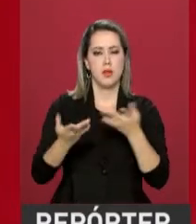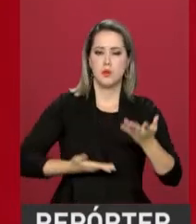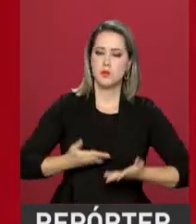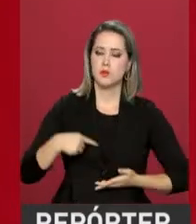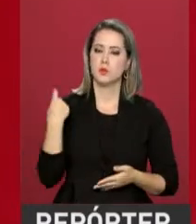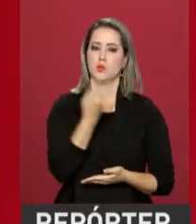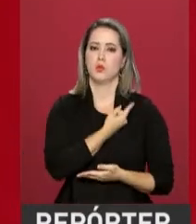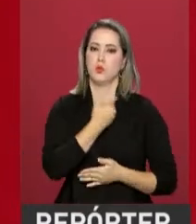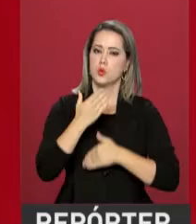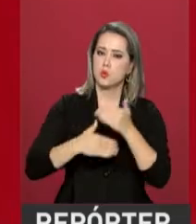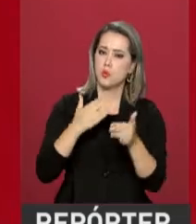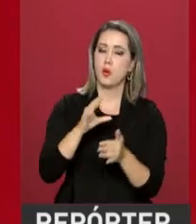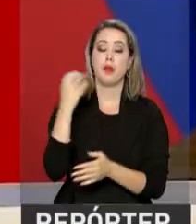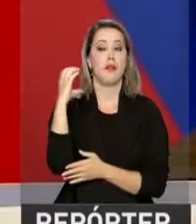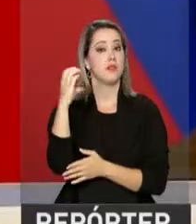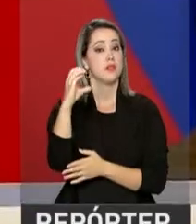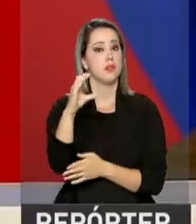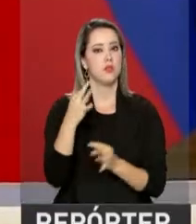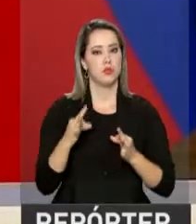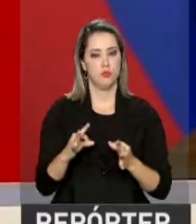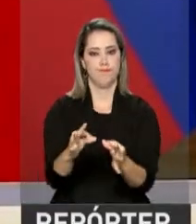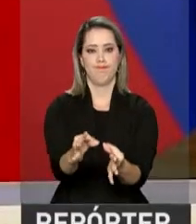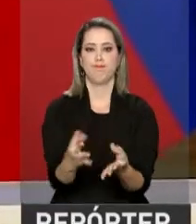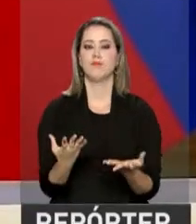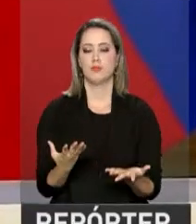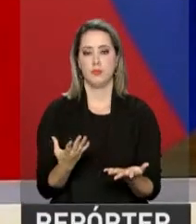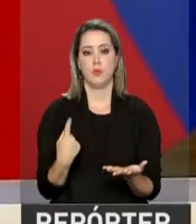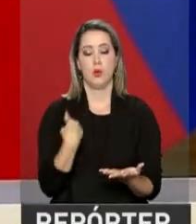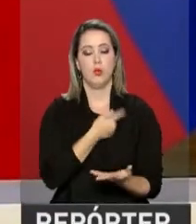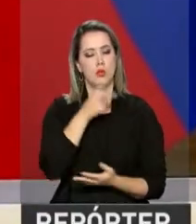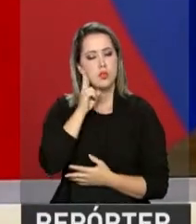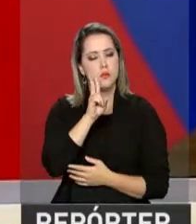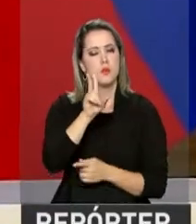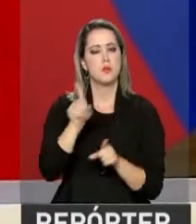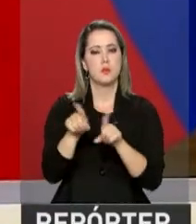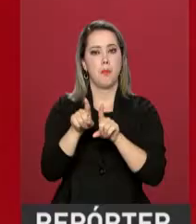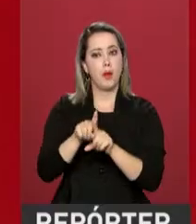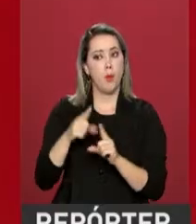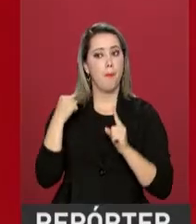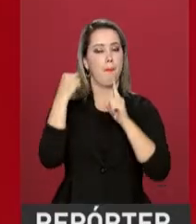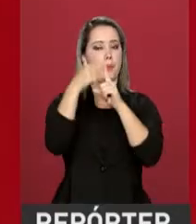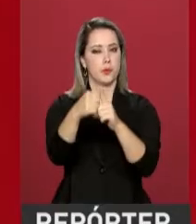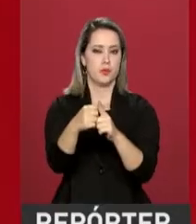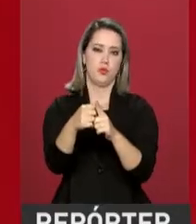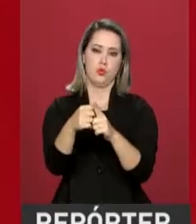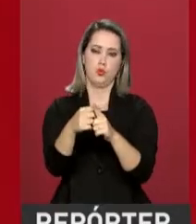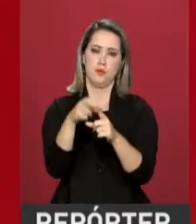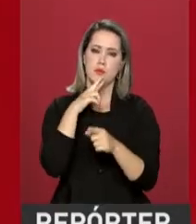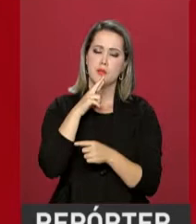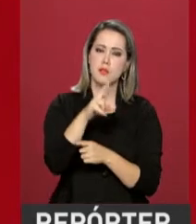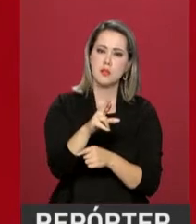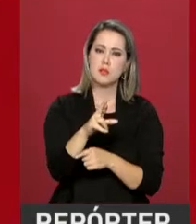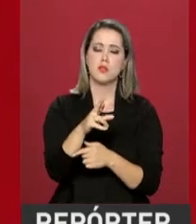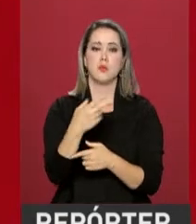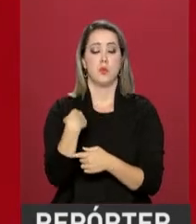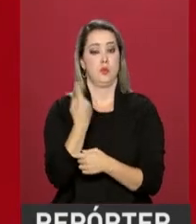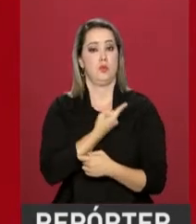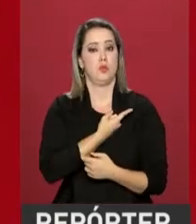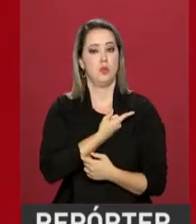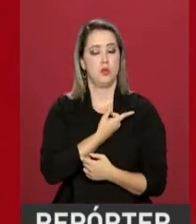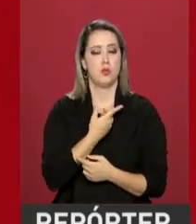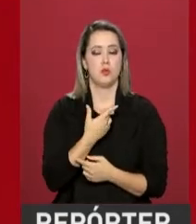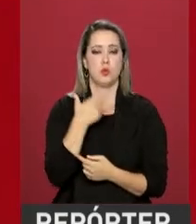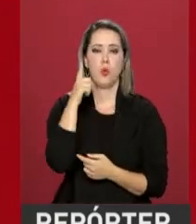congresso científico e tecnológico trabalhamos também positivamente os resultados obtidos por universidades